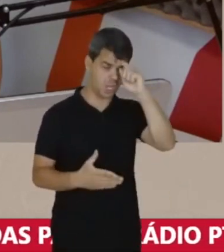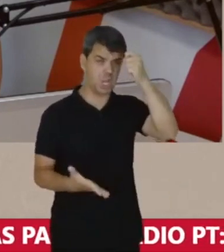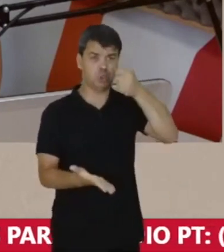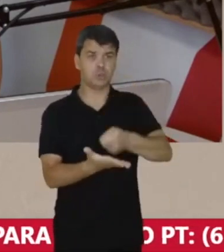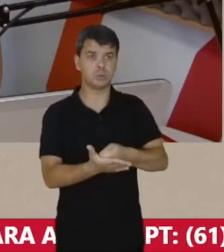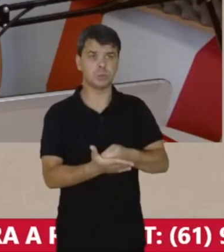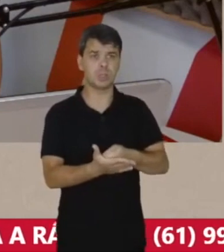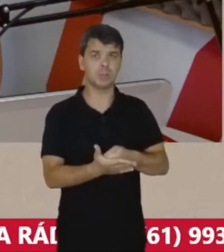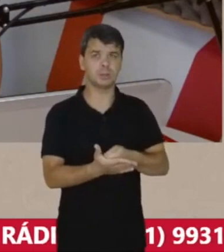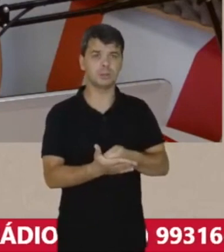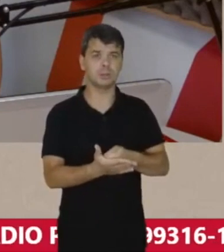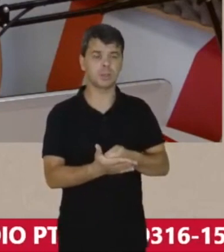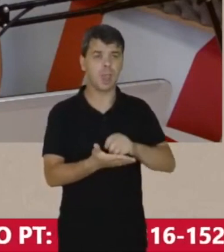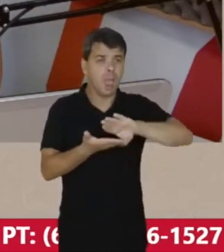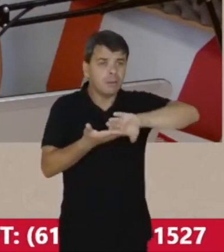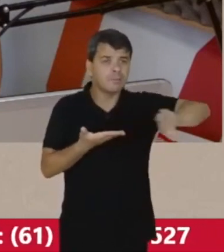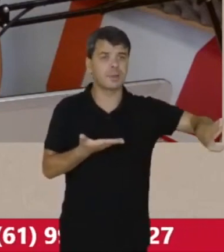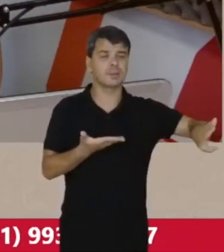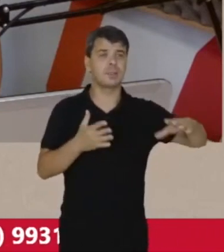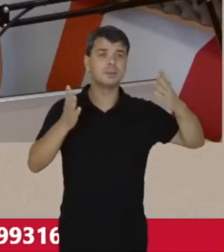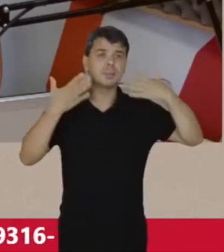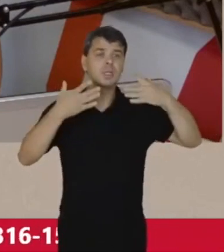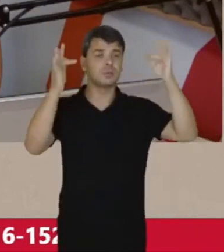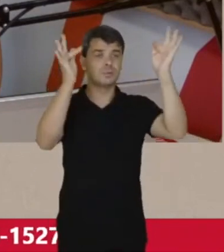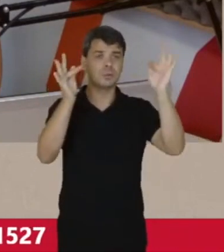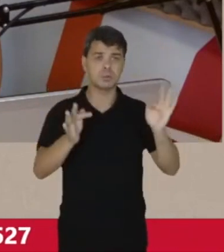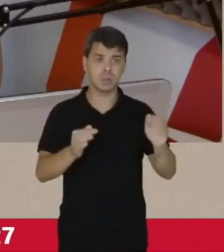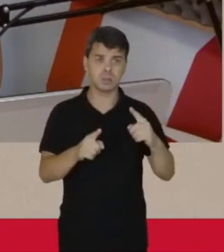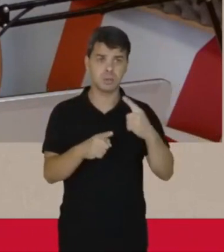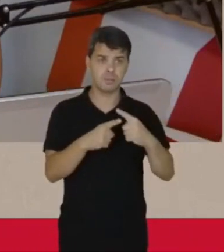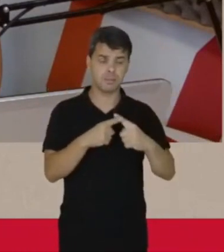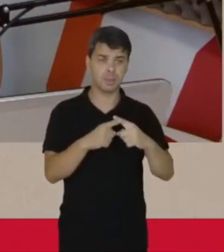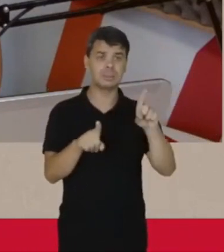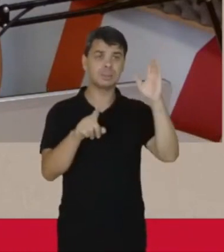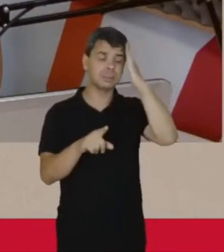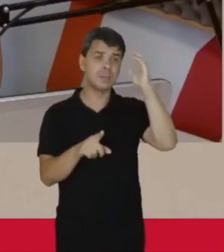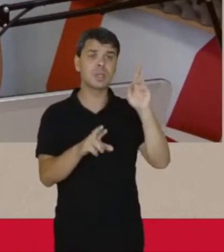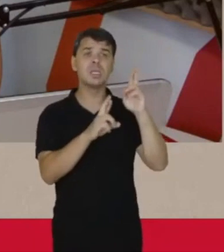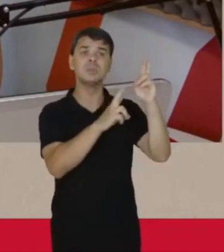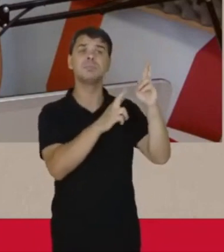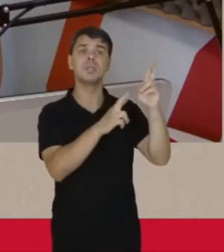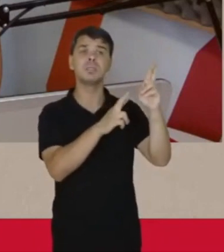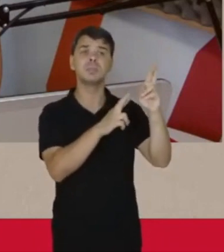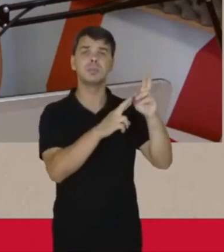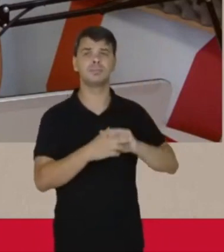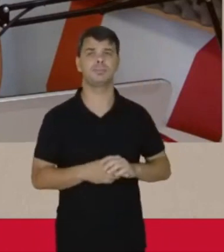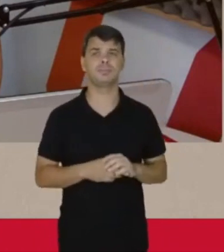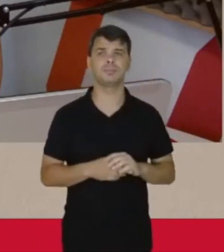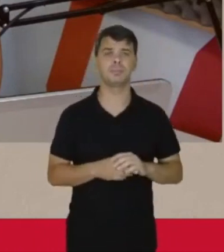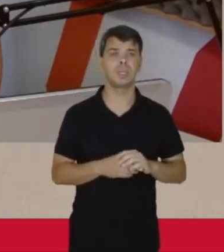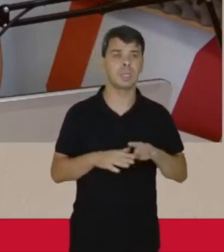a nossa possibilidade, né? De alegria e de felicidade, porque sabe que a esperança ela é uma esperança